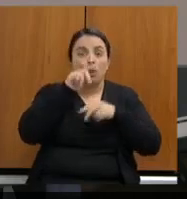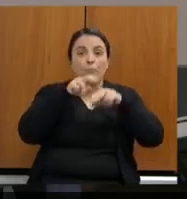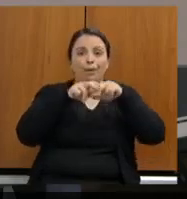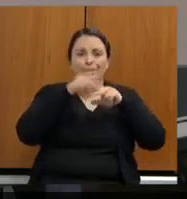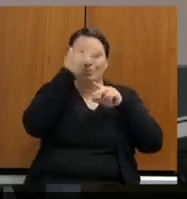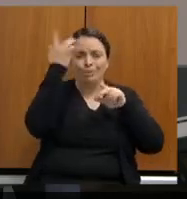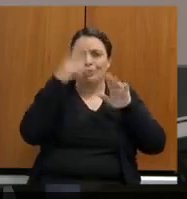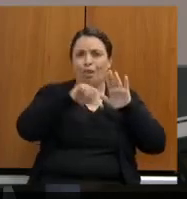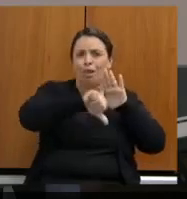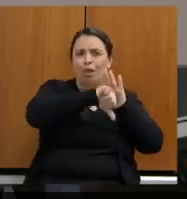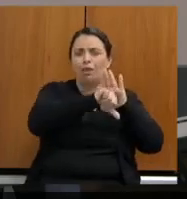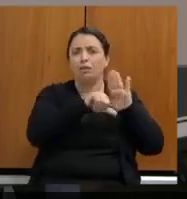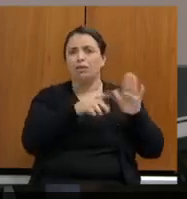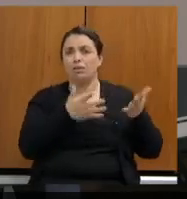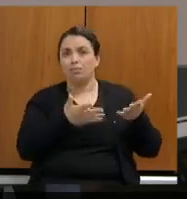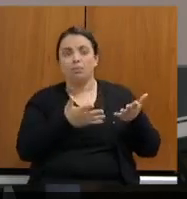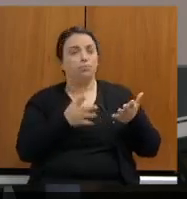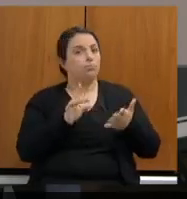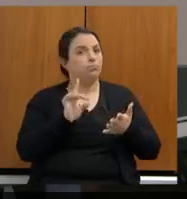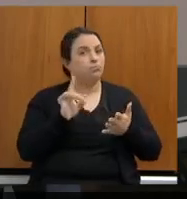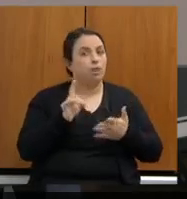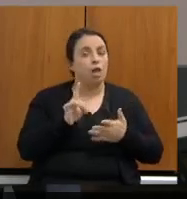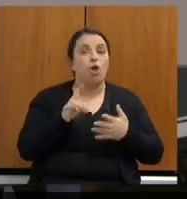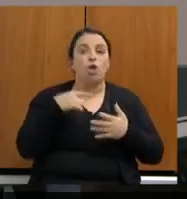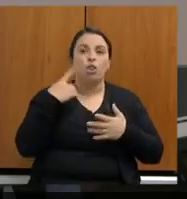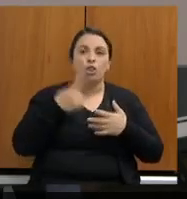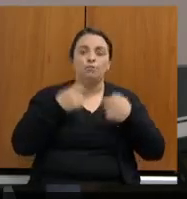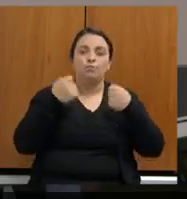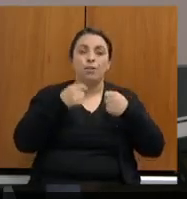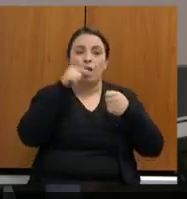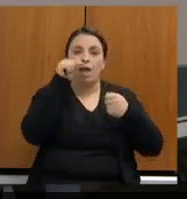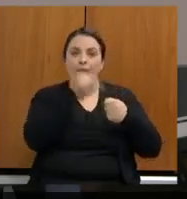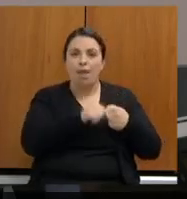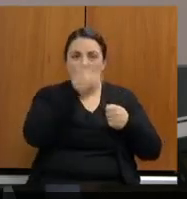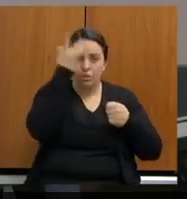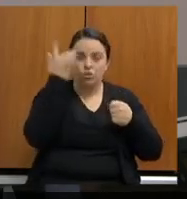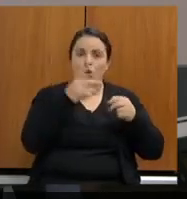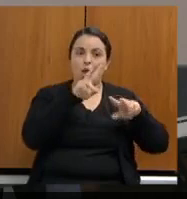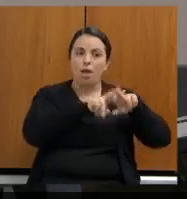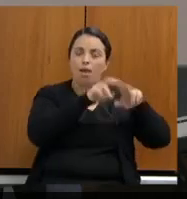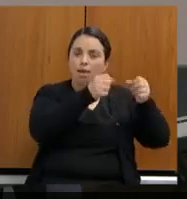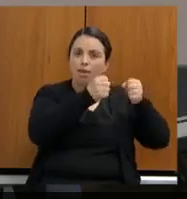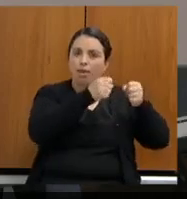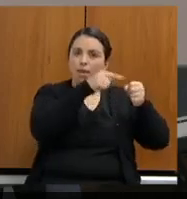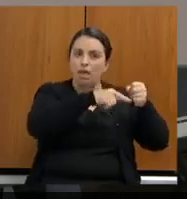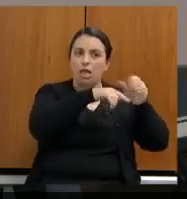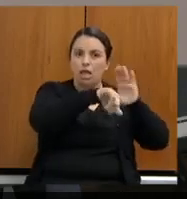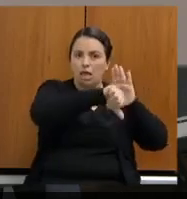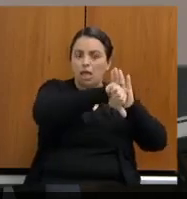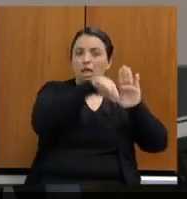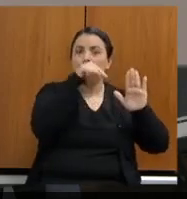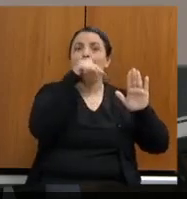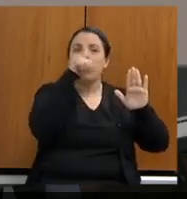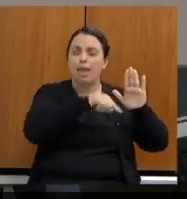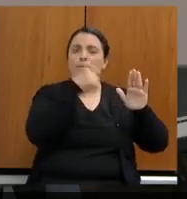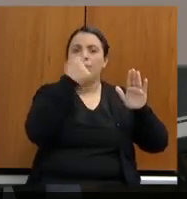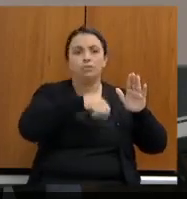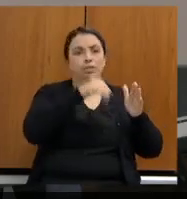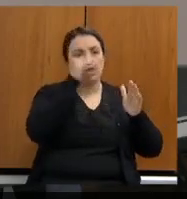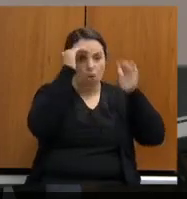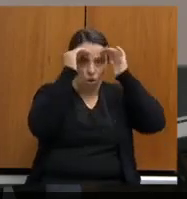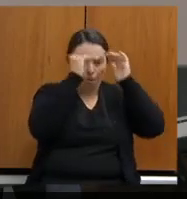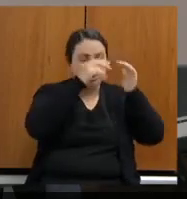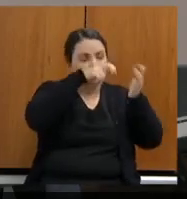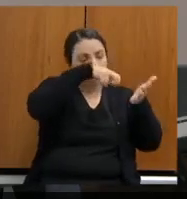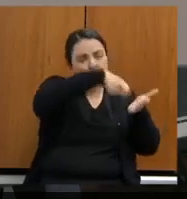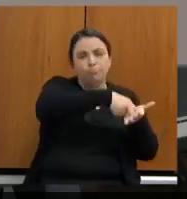e que é esse sim a gente tem que ter toda a punição em vigor da Lei inclusive Presidente gostaria que fazer